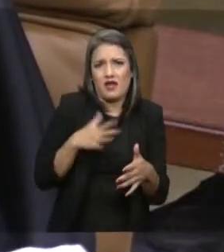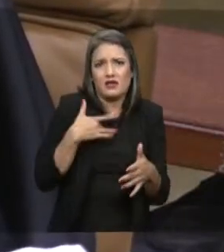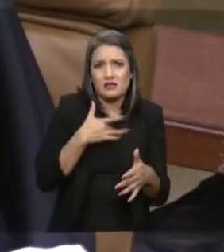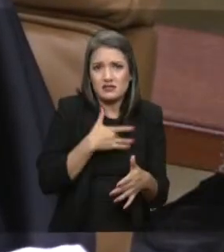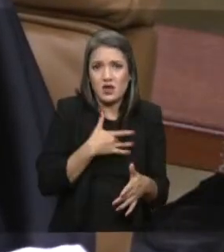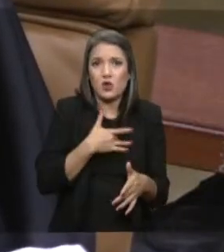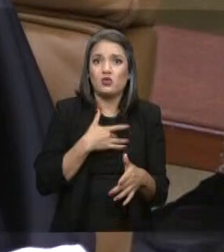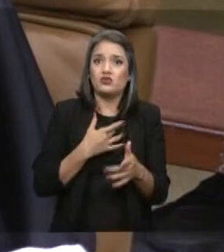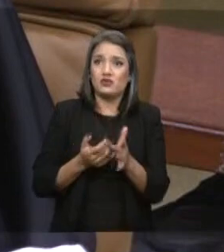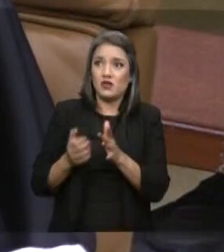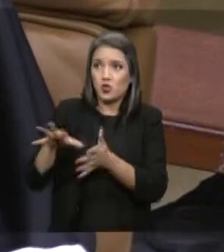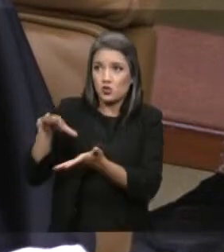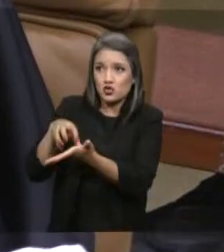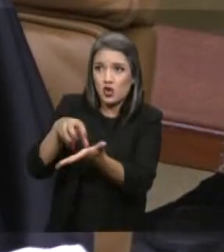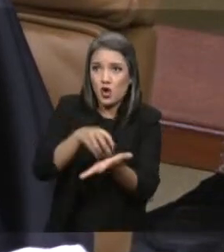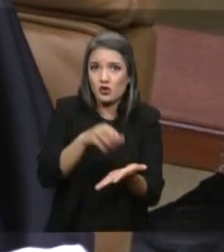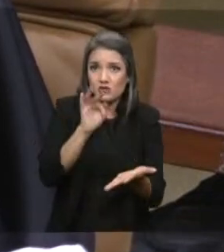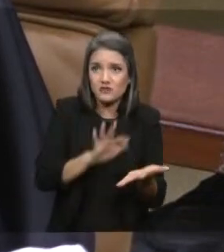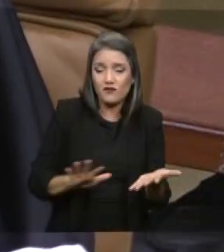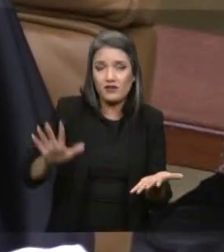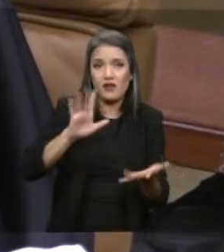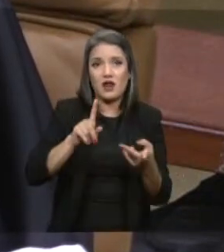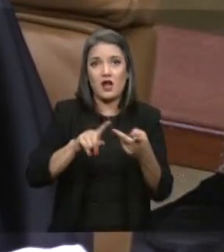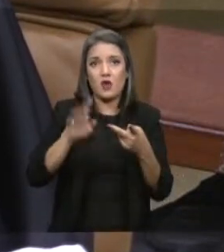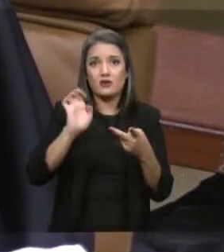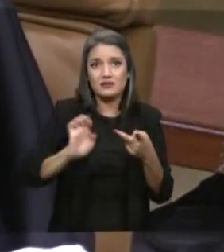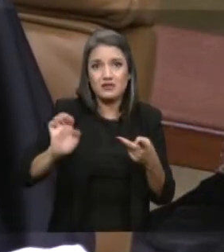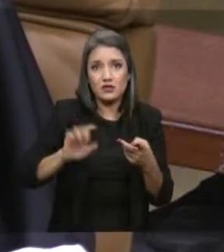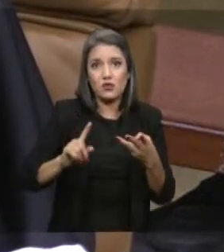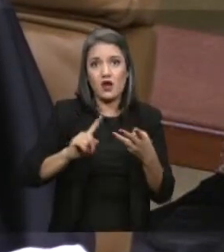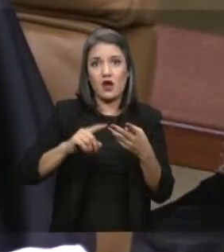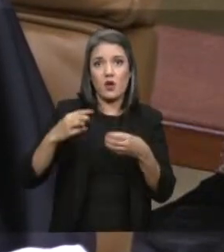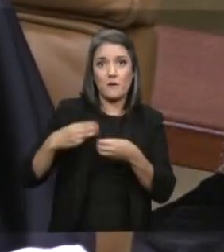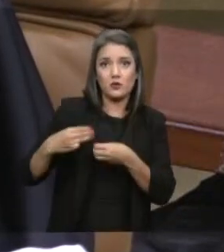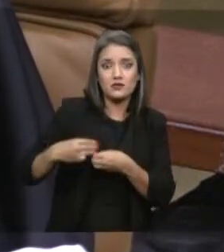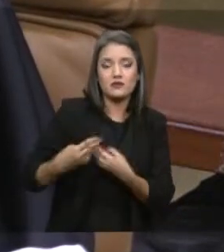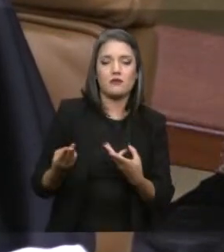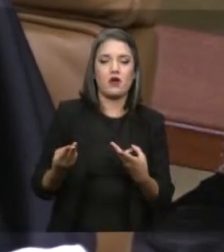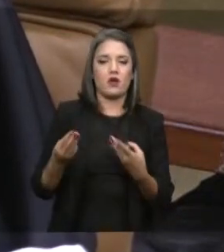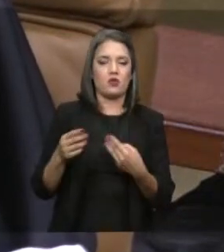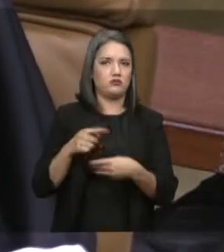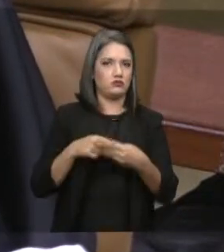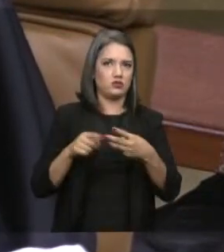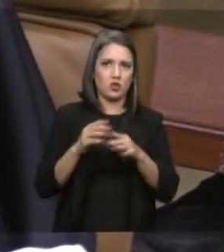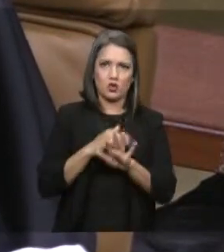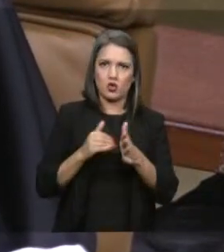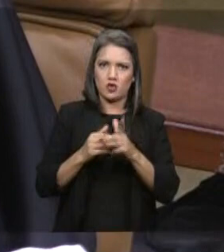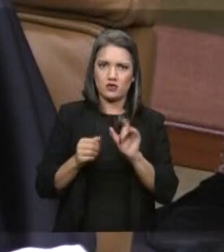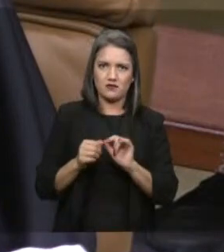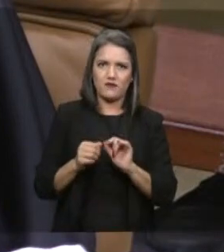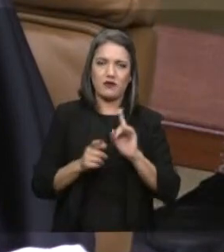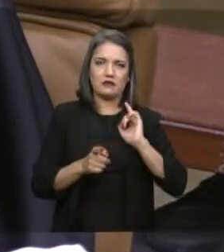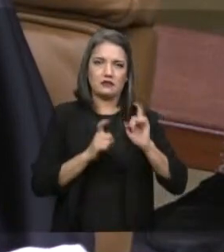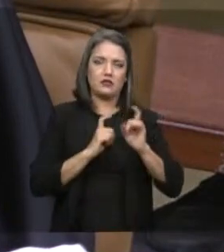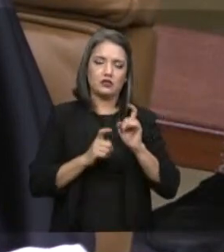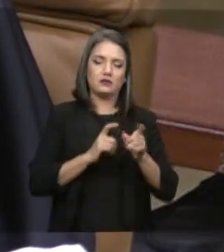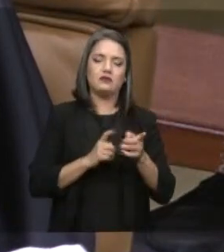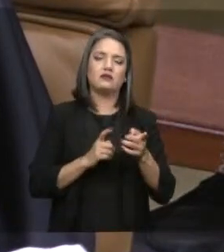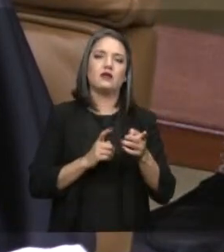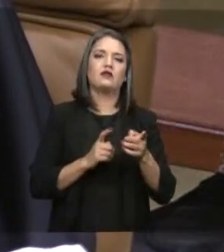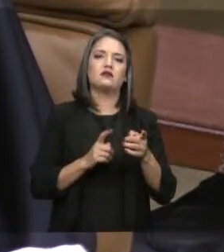órgãos instituições públicas Federais e estaduais e municipais da administração direta e indireta